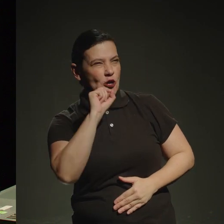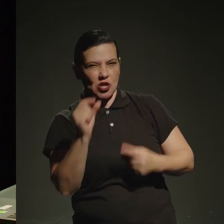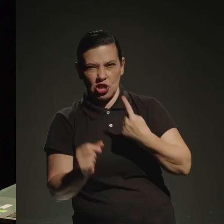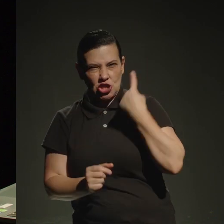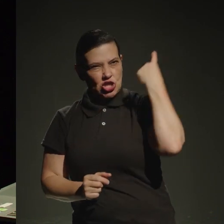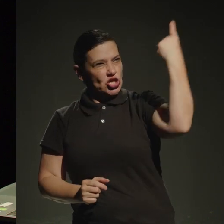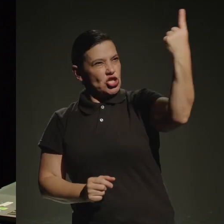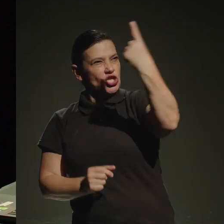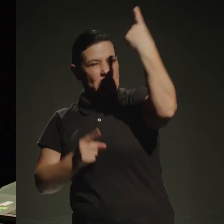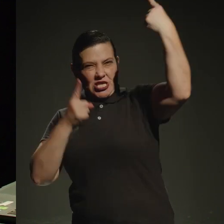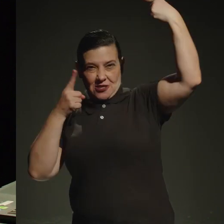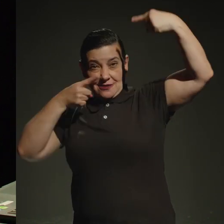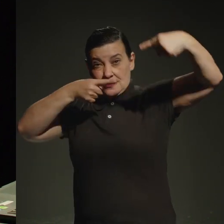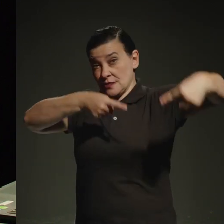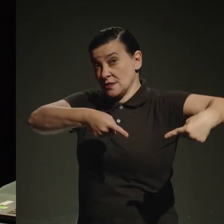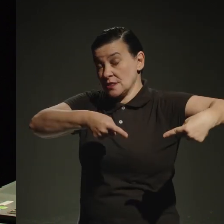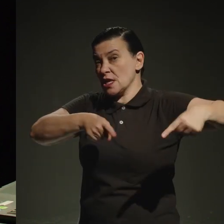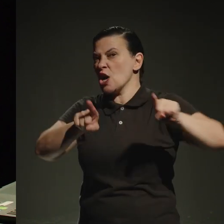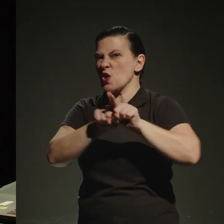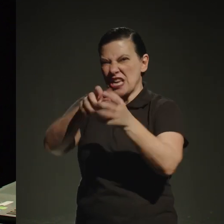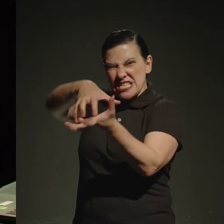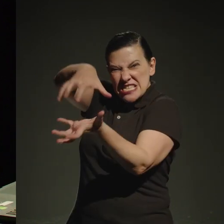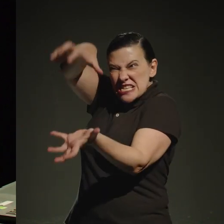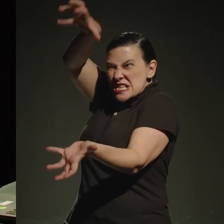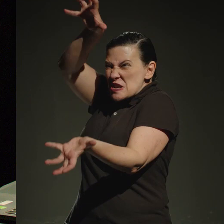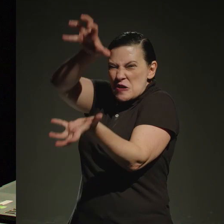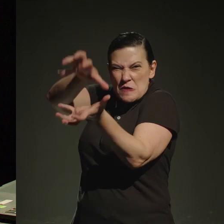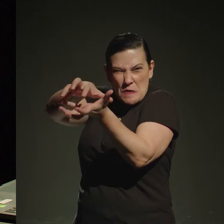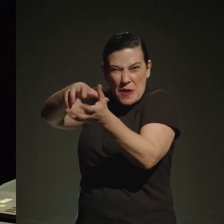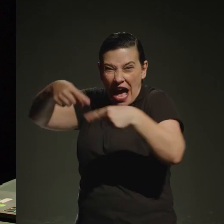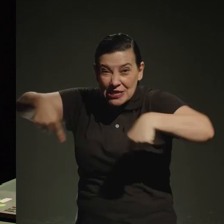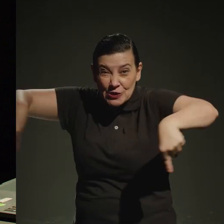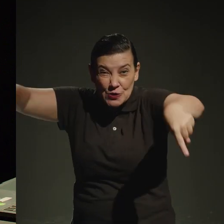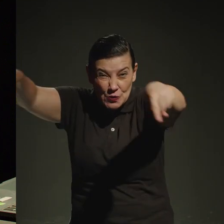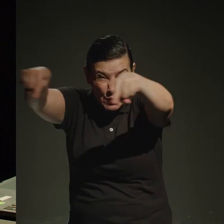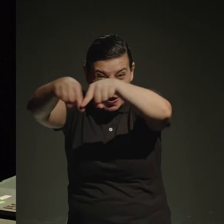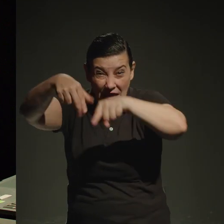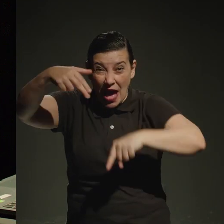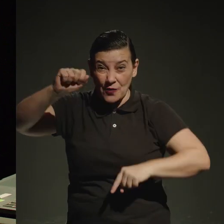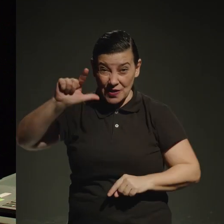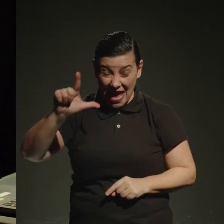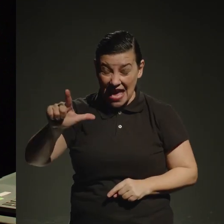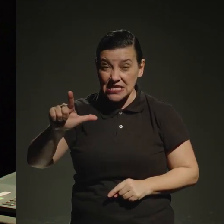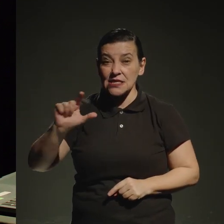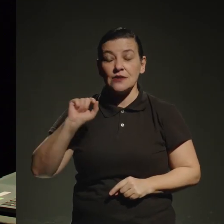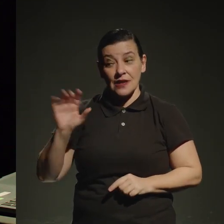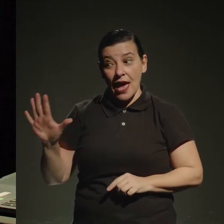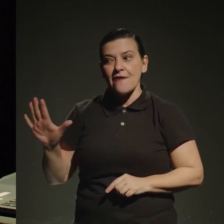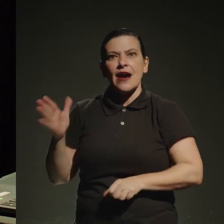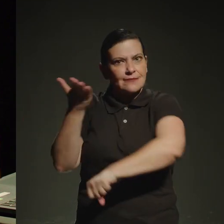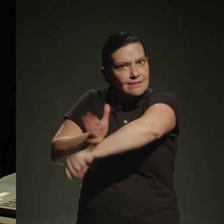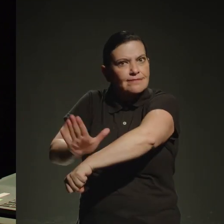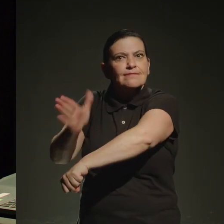Será o gigante Briarel? Será a temível sábia mente ironiana? Será o monstro do Lago Ness? Vai afiando